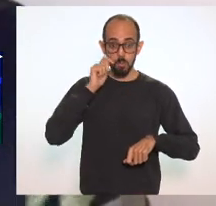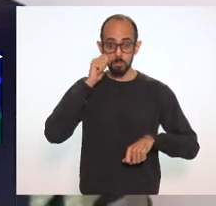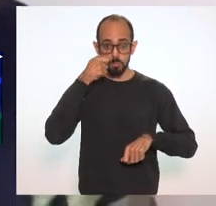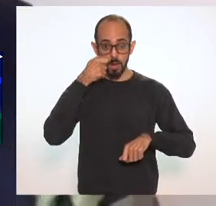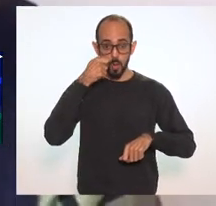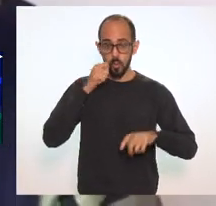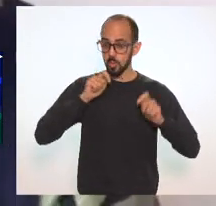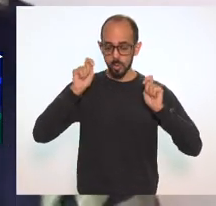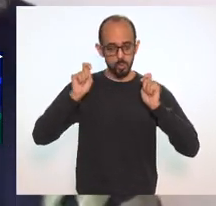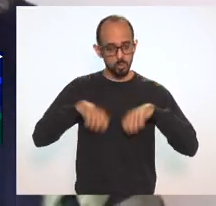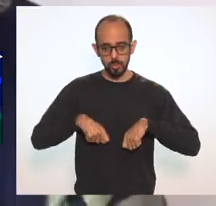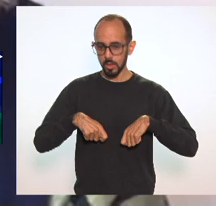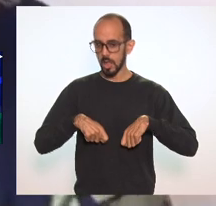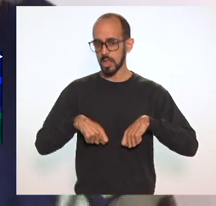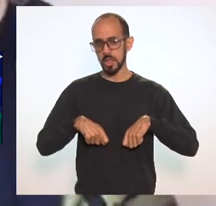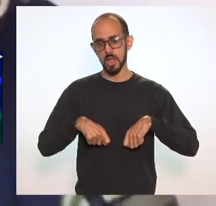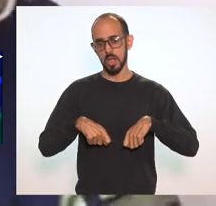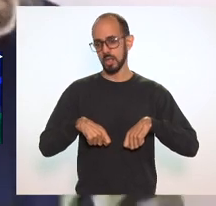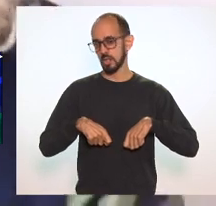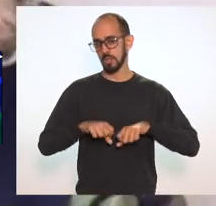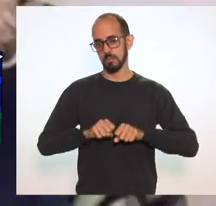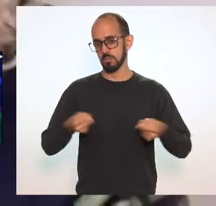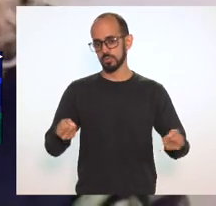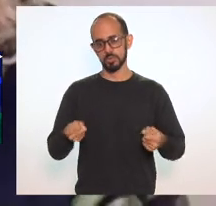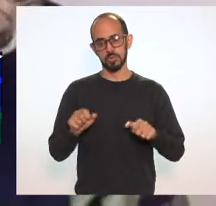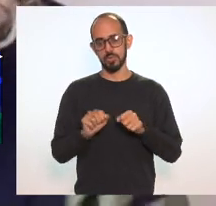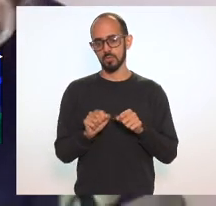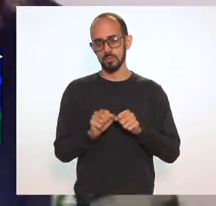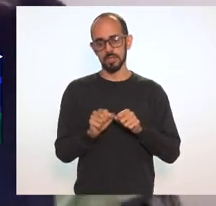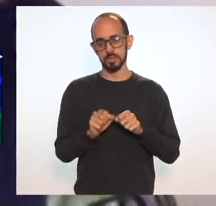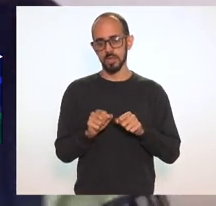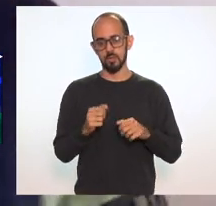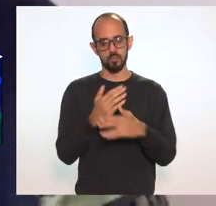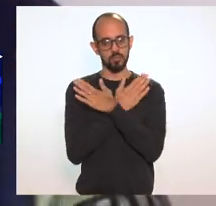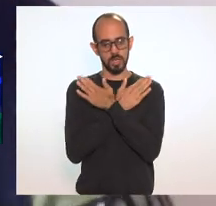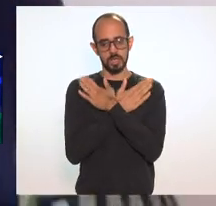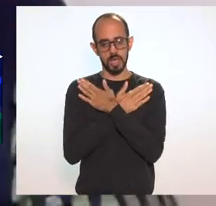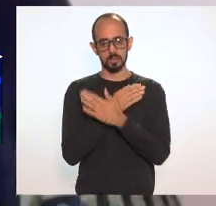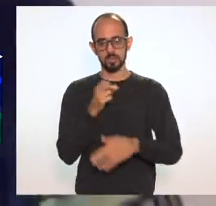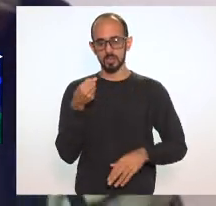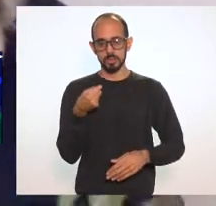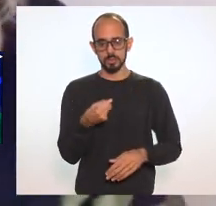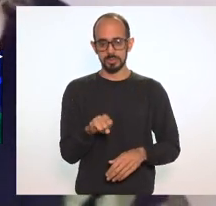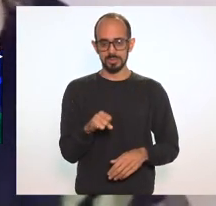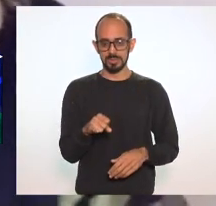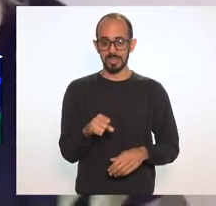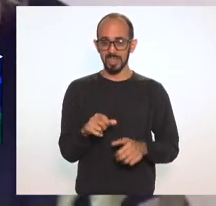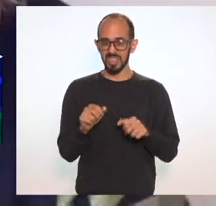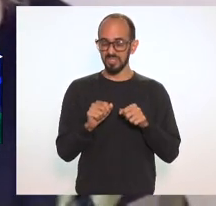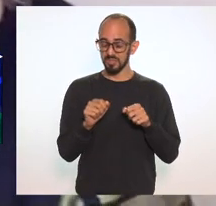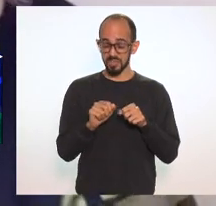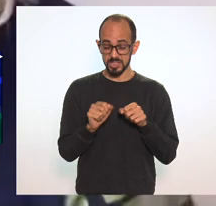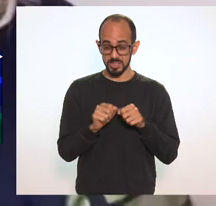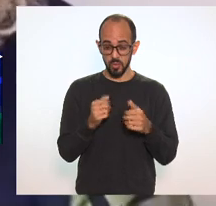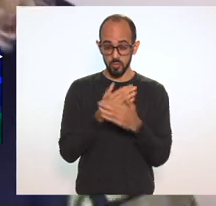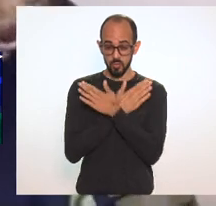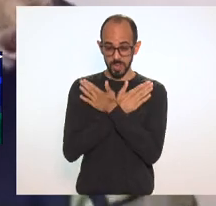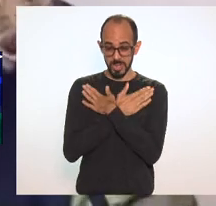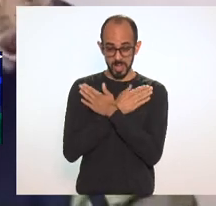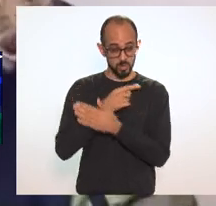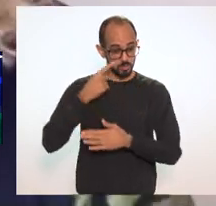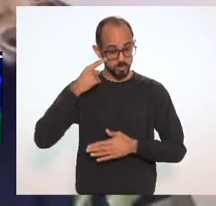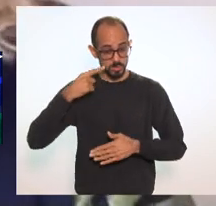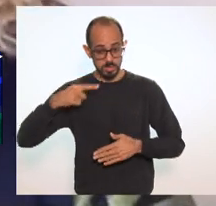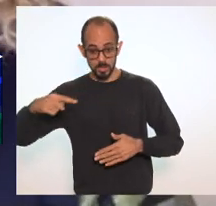dia então Não Há a possibilidade de fazer um feriado tem que ele se torna um feriadão tenha